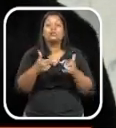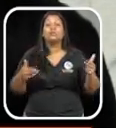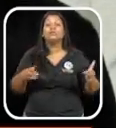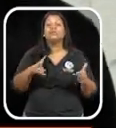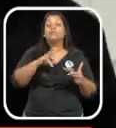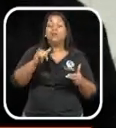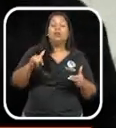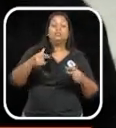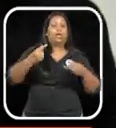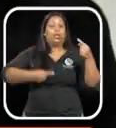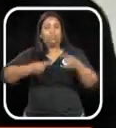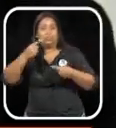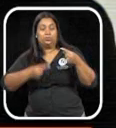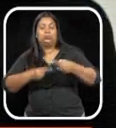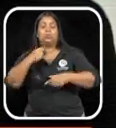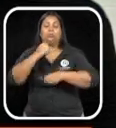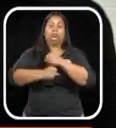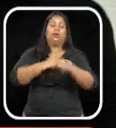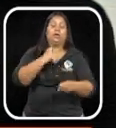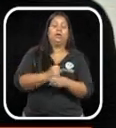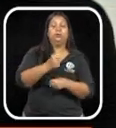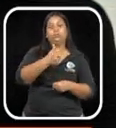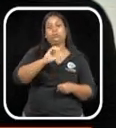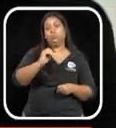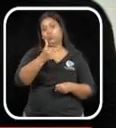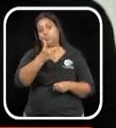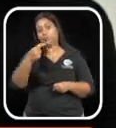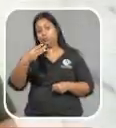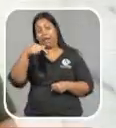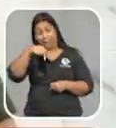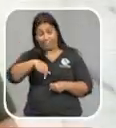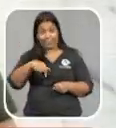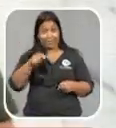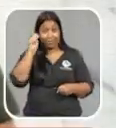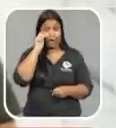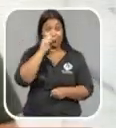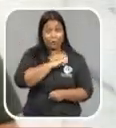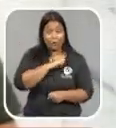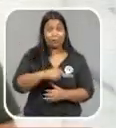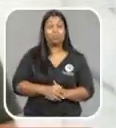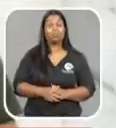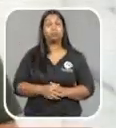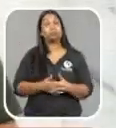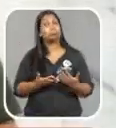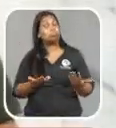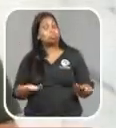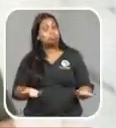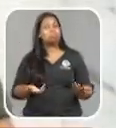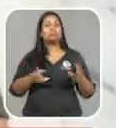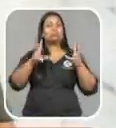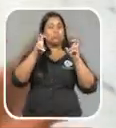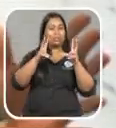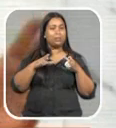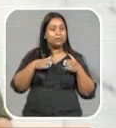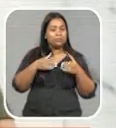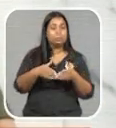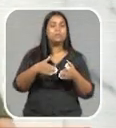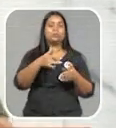2023 aqui em São José do Rio Preto? Aqui você tem temas específicos, como a saúde e a educação, que isso são aí sérios. É eterno,